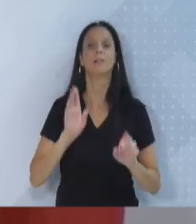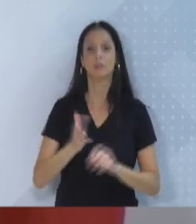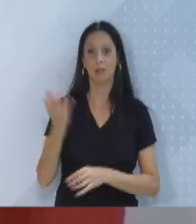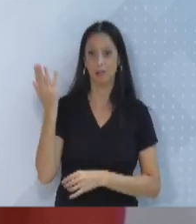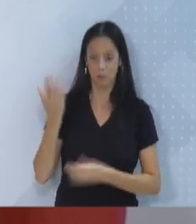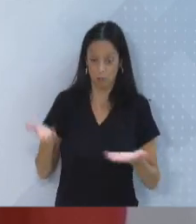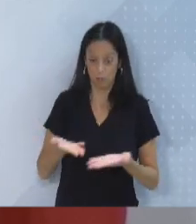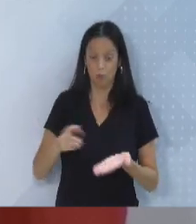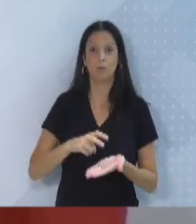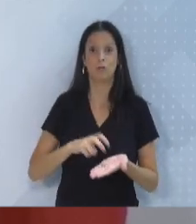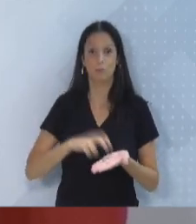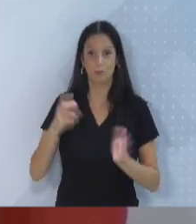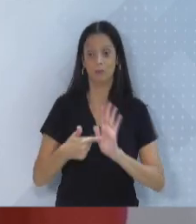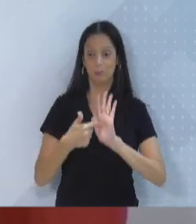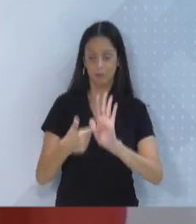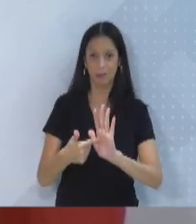poder falar aqui na Tribuna Livre de hoje. E o material está disponível